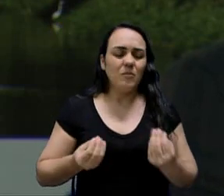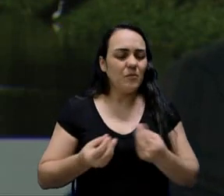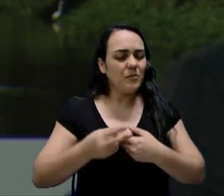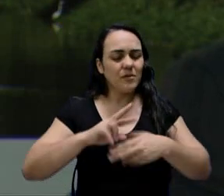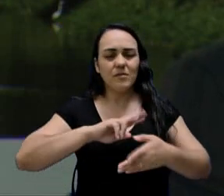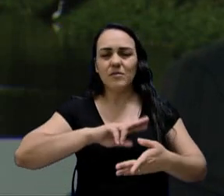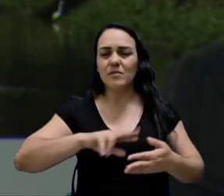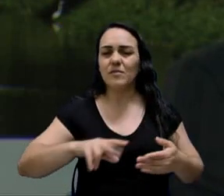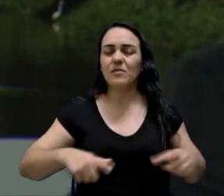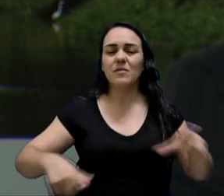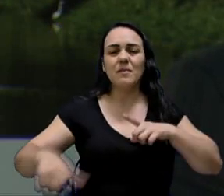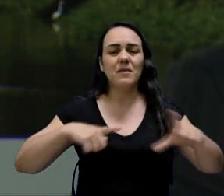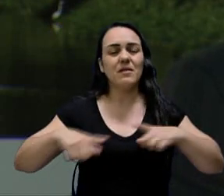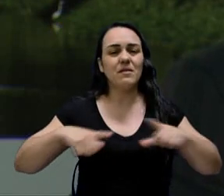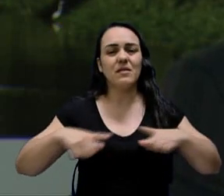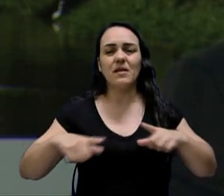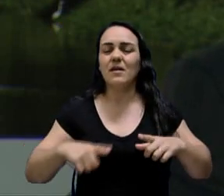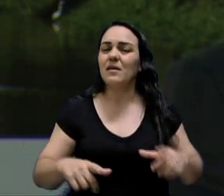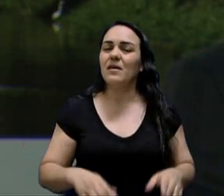carcereiros, auxiliares de